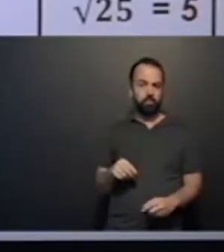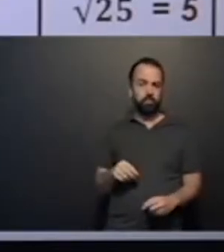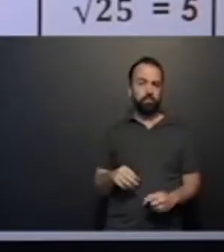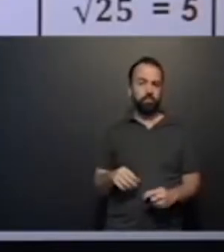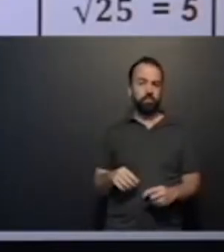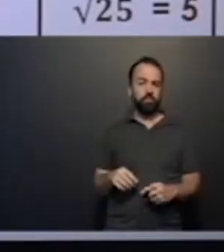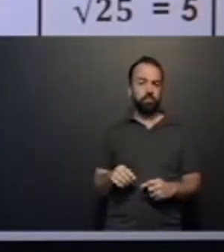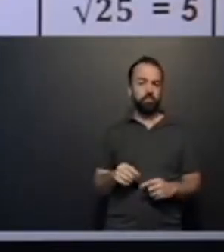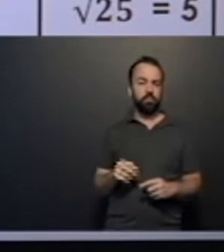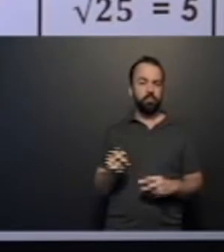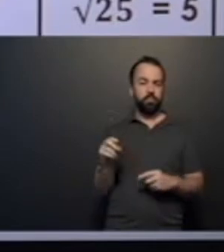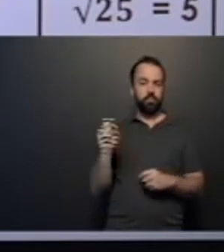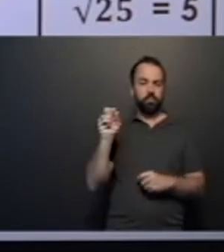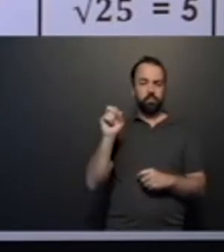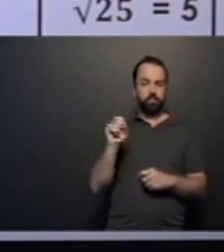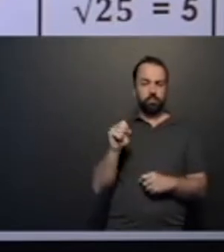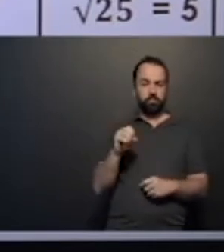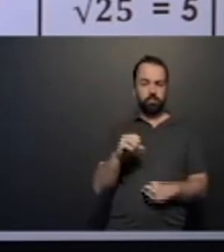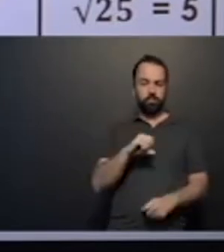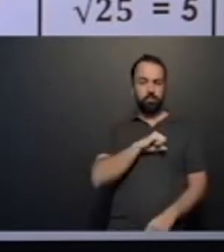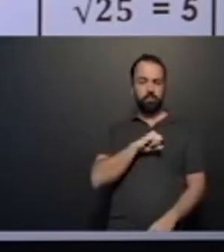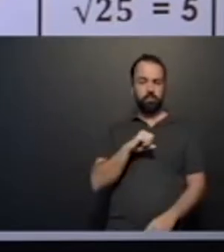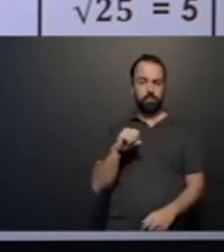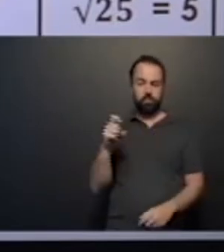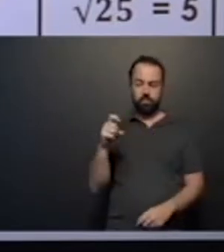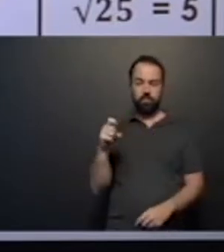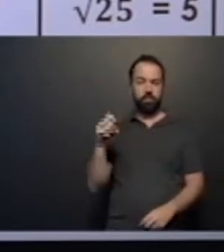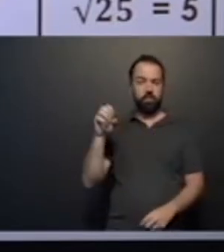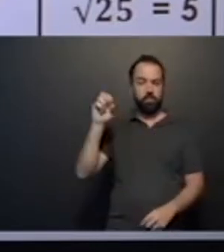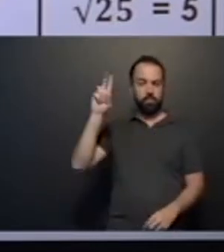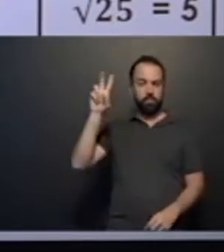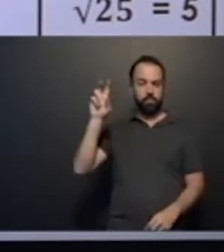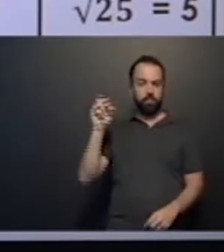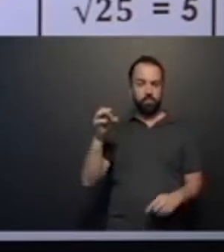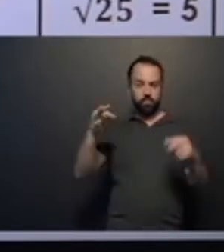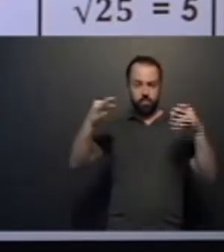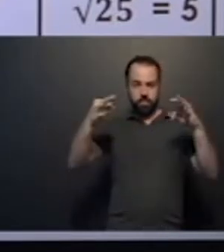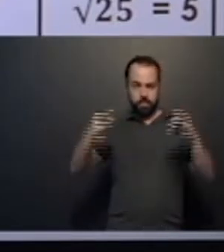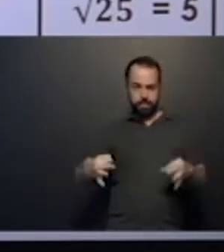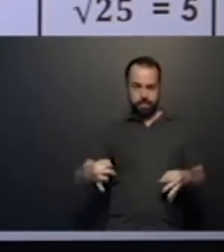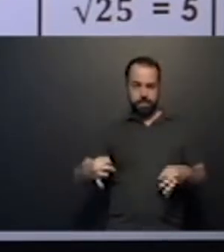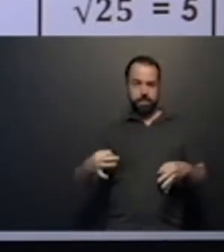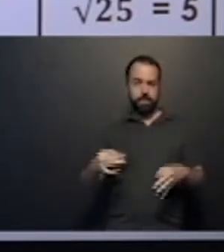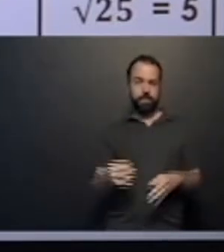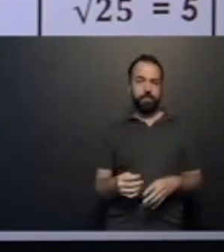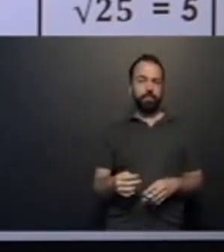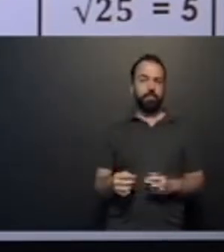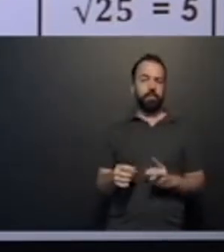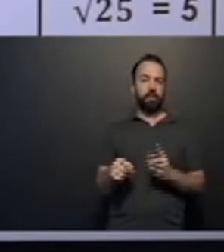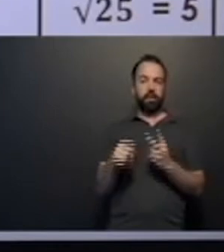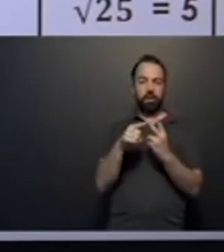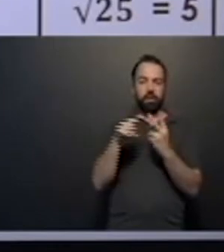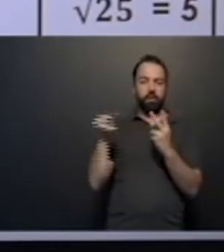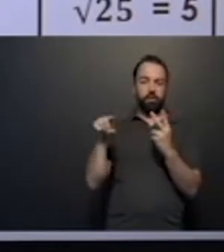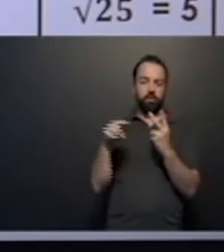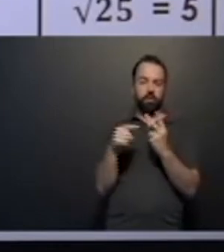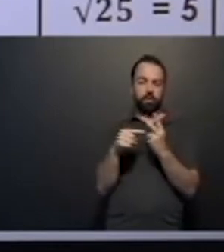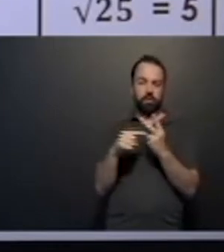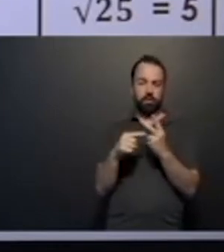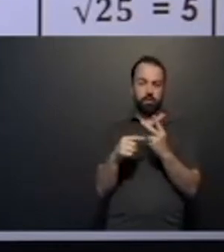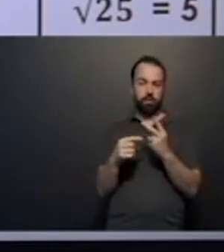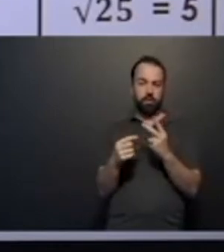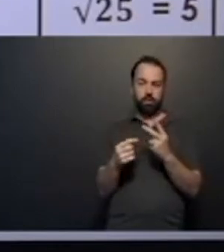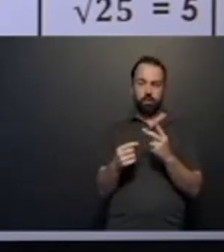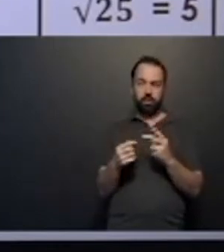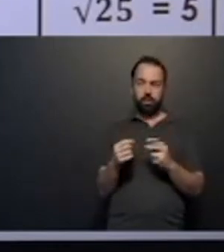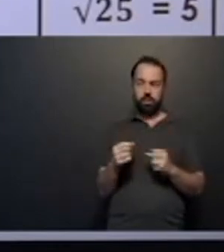quadrado perfeito né um número quadrado perfeito é aquele que a raiz quadrada dele vai dar um número